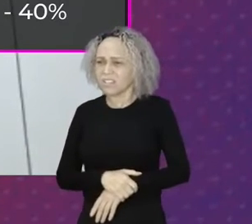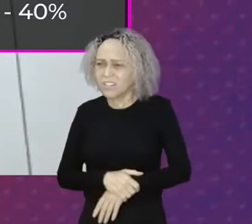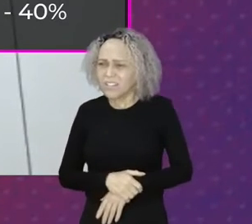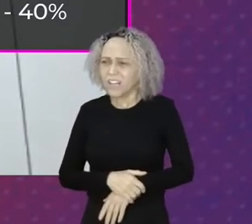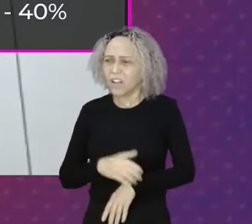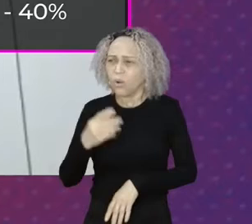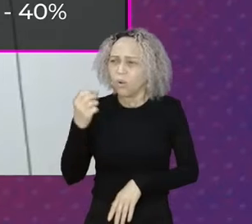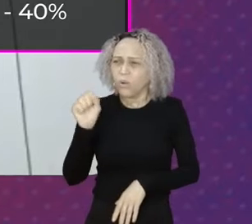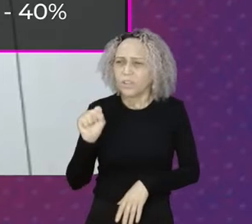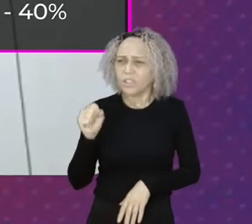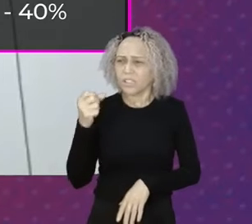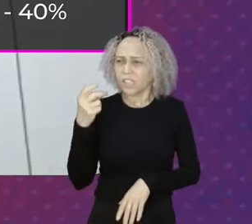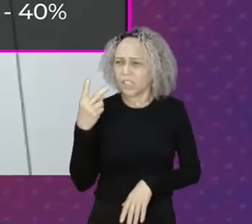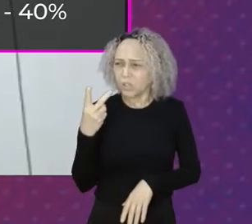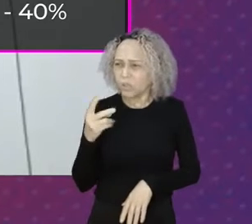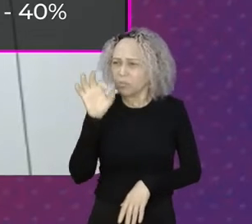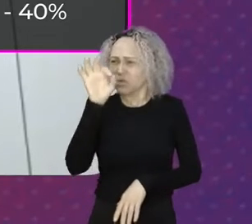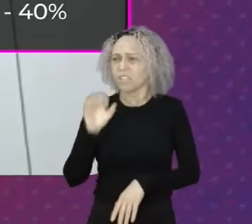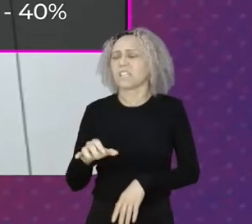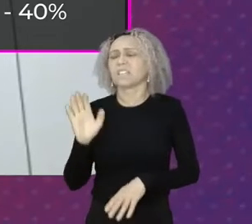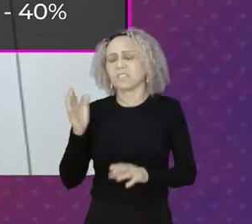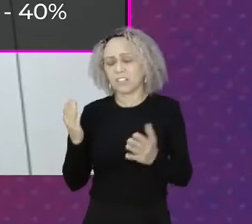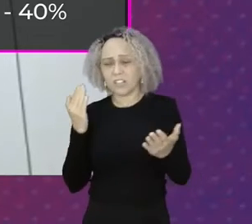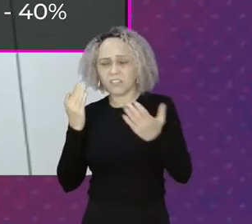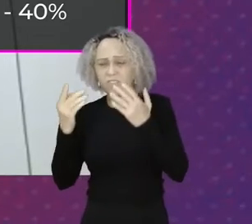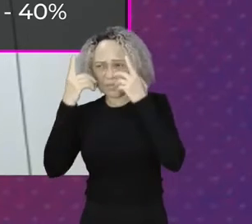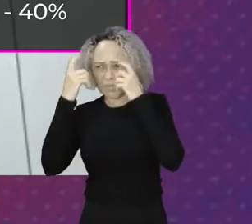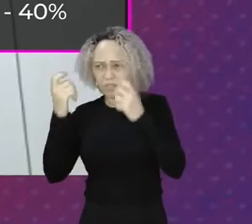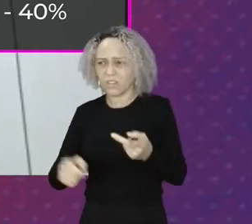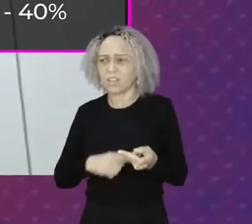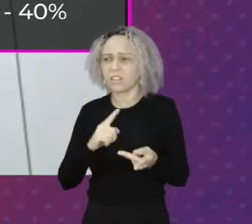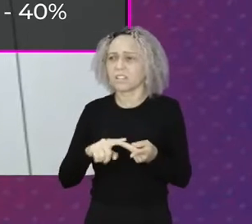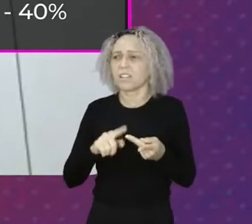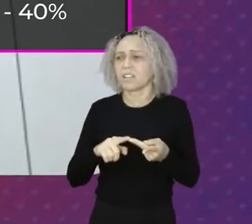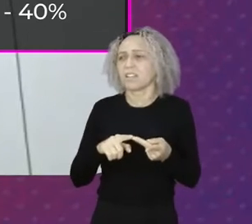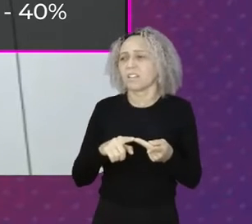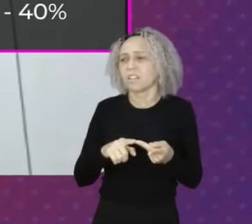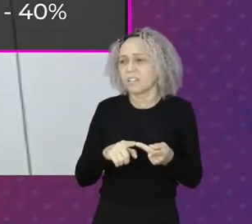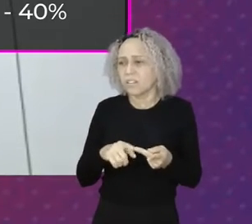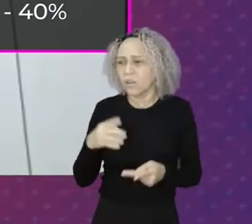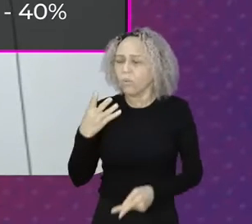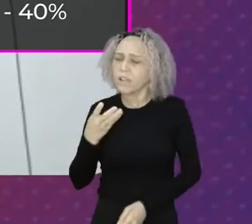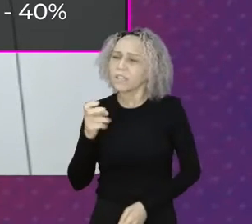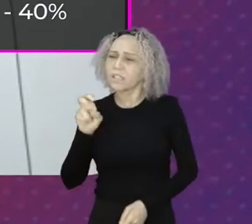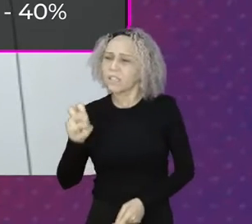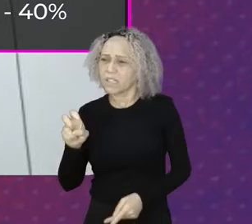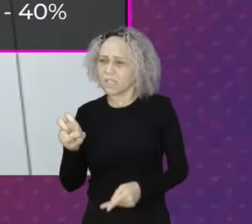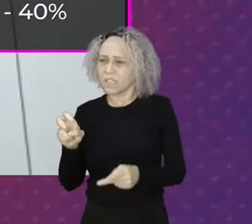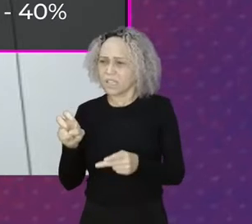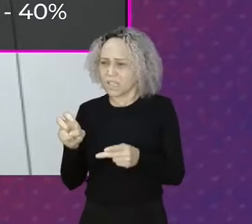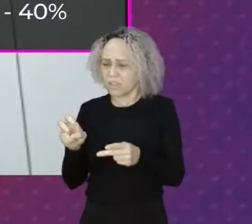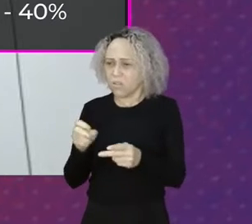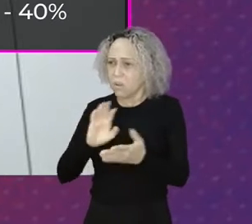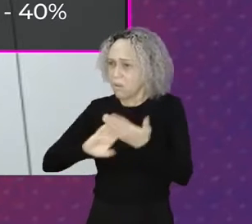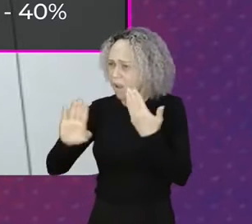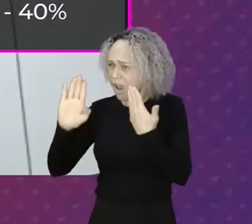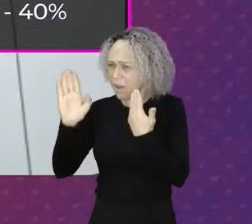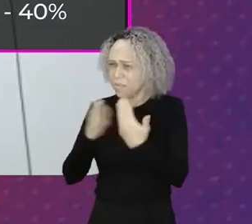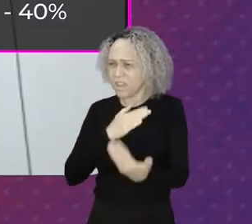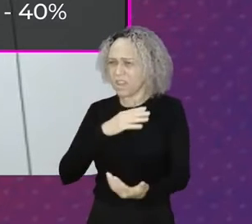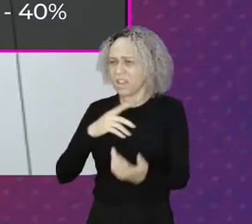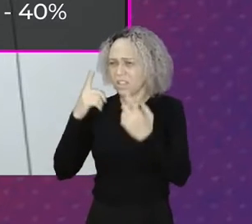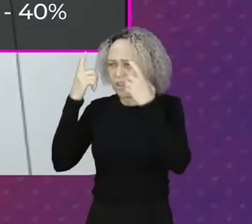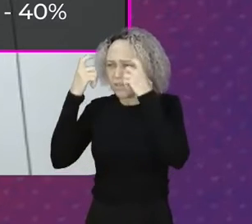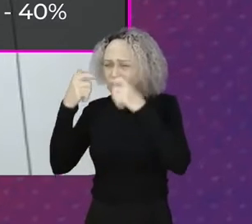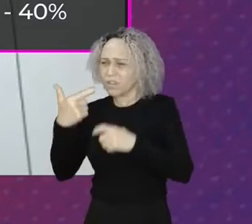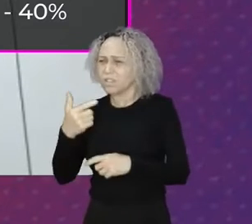ameaças, 25% sofreram violência física no espaço parlamentar, 20% assédio sexual e